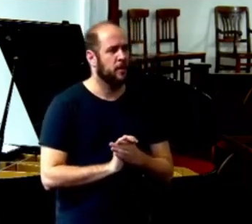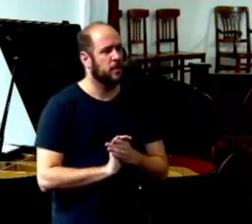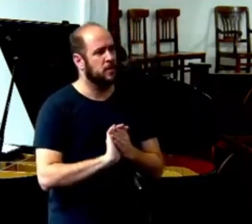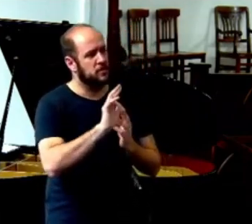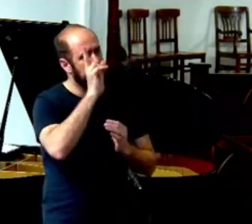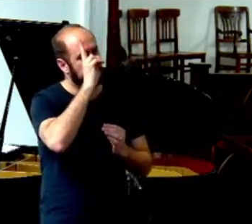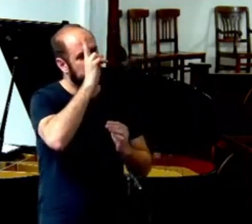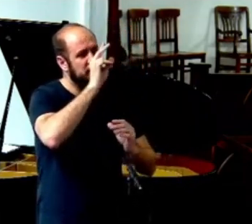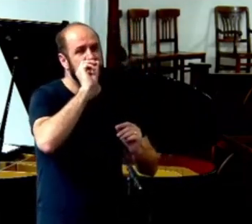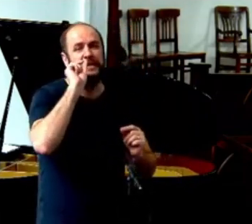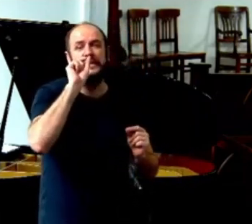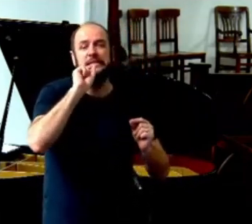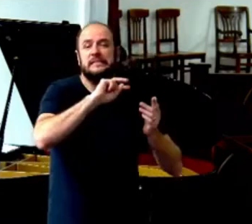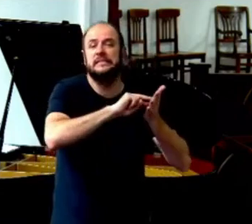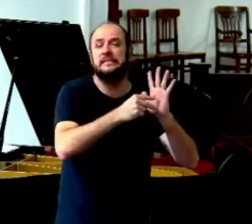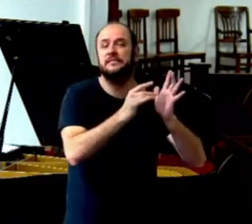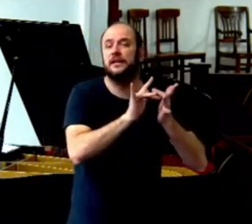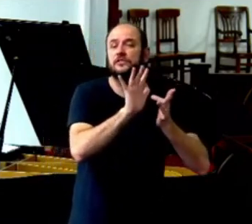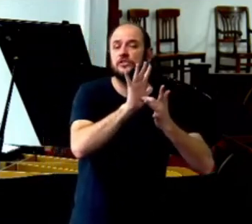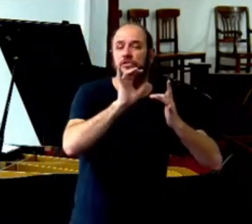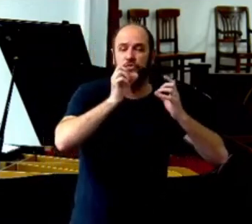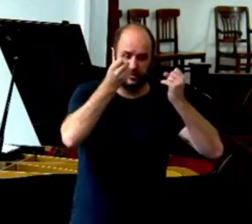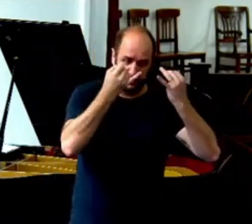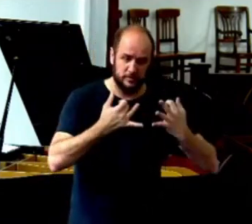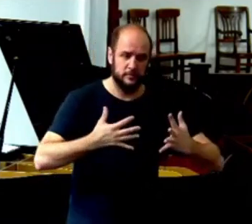a respeito do ponto do ensino de Cristo.